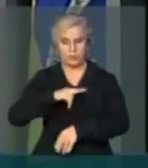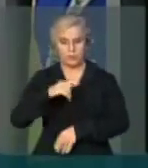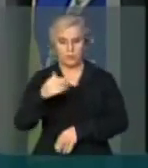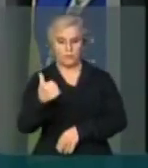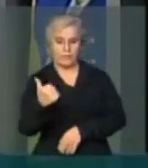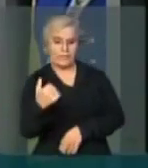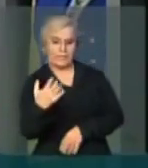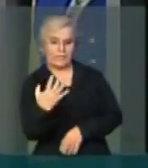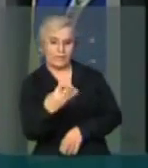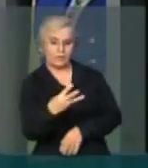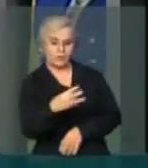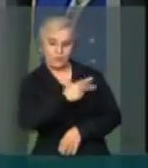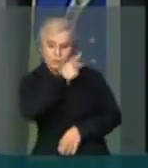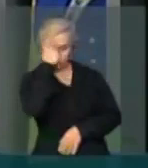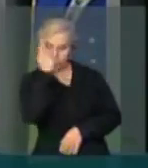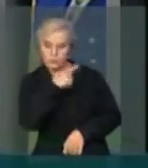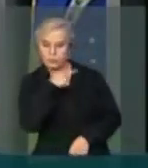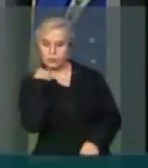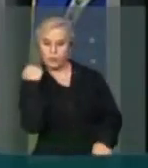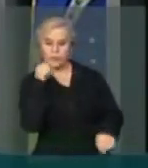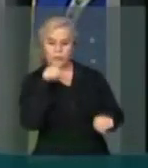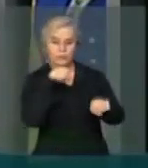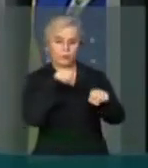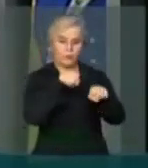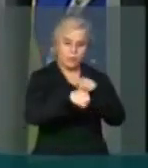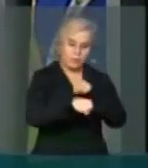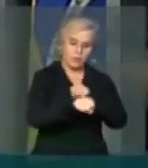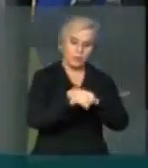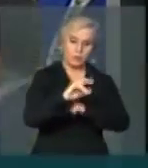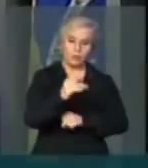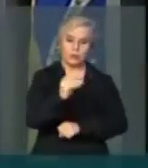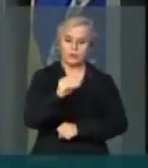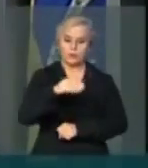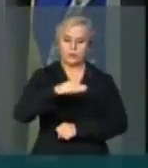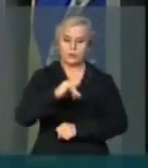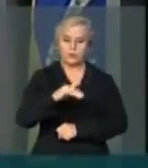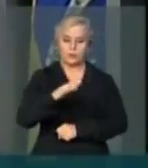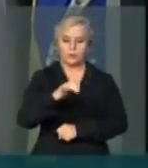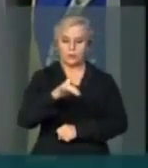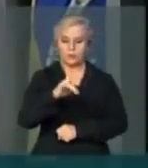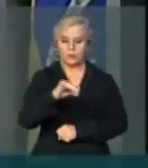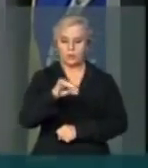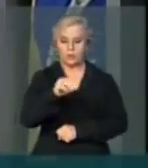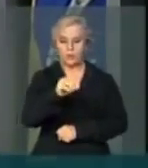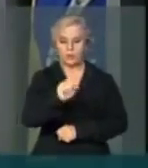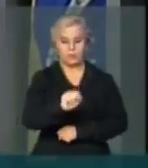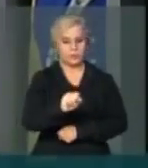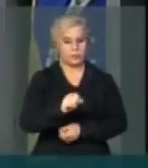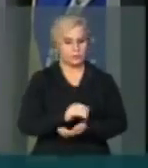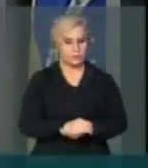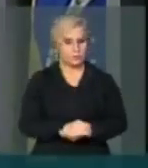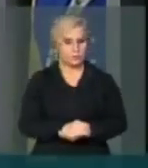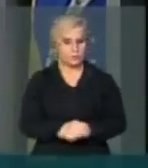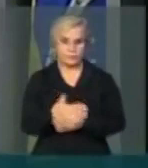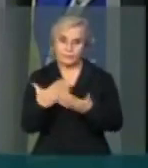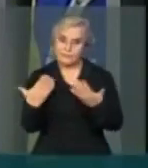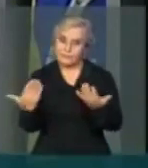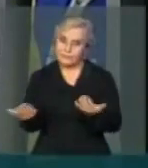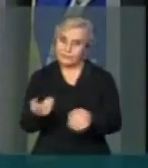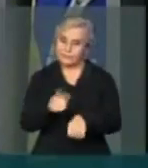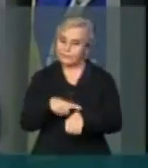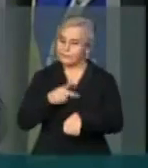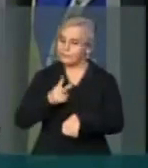14 homicídios. 14 homicídios. Agora, enquanto isso,